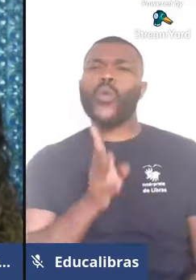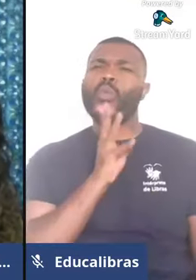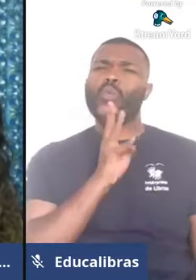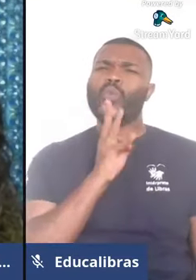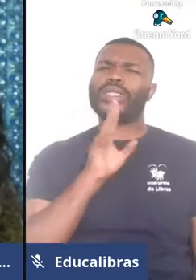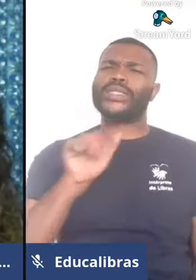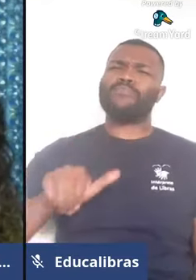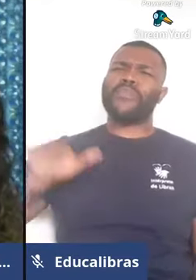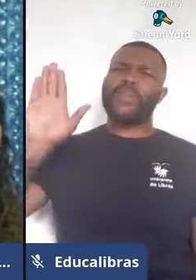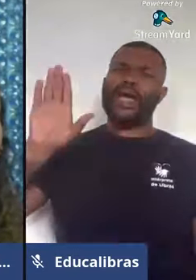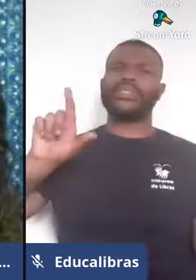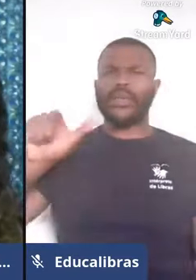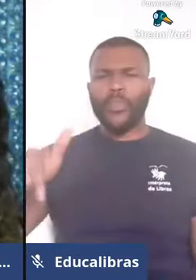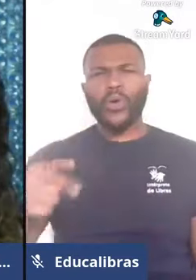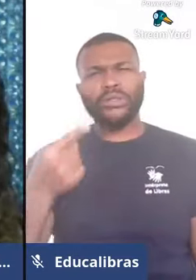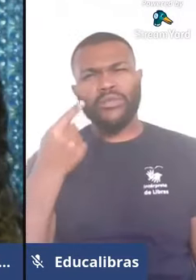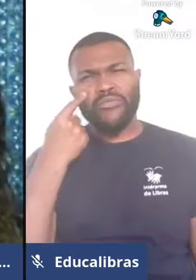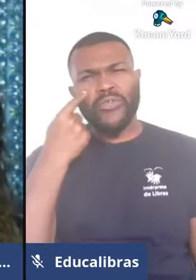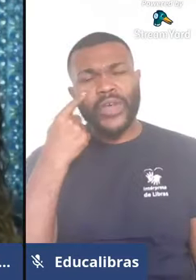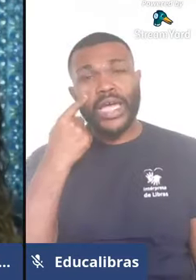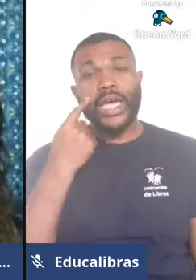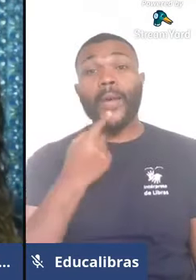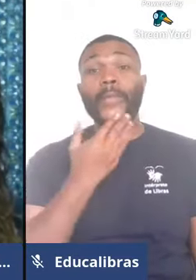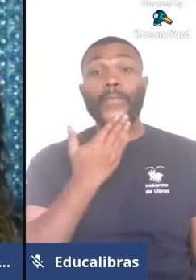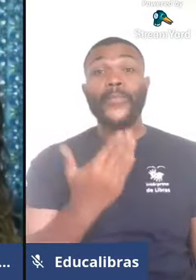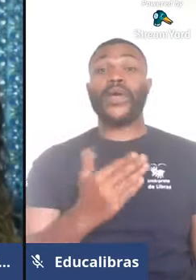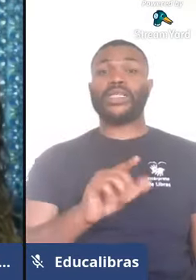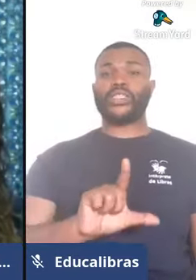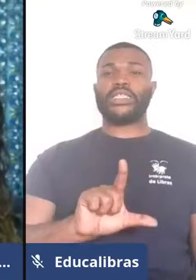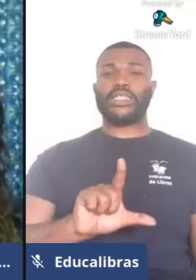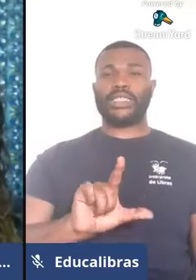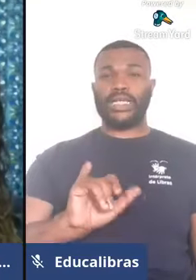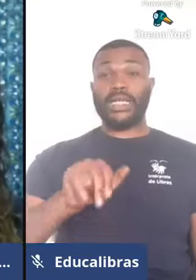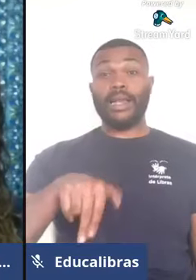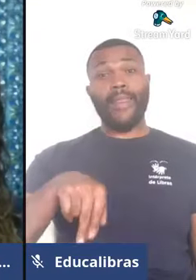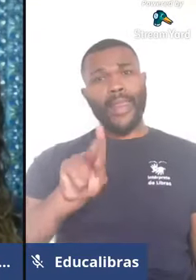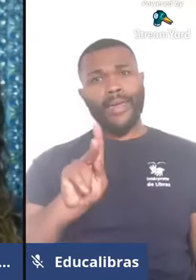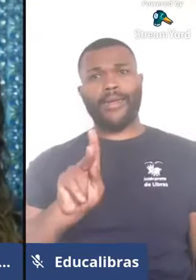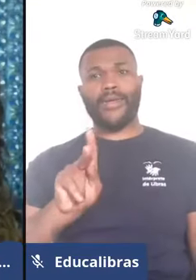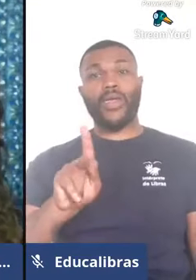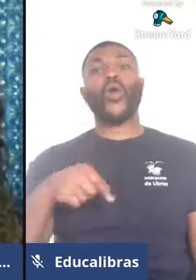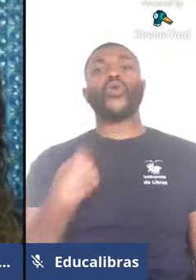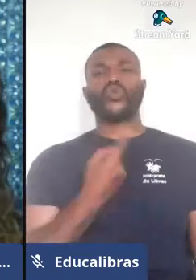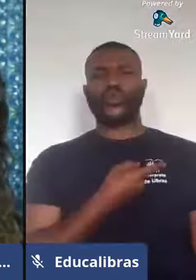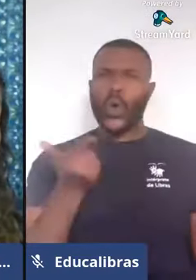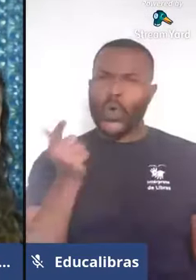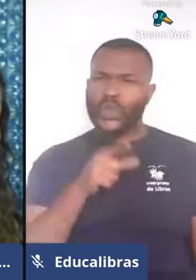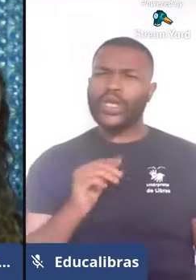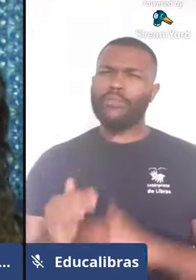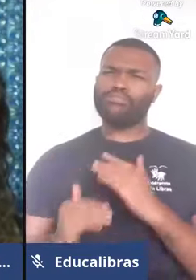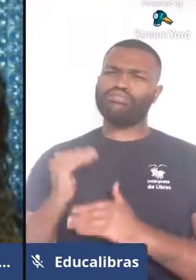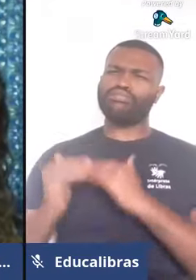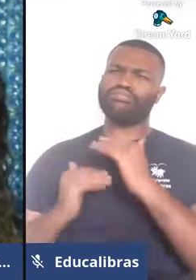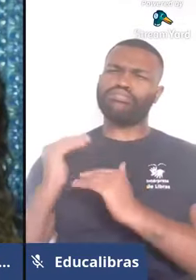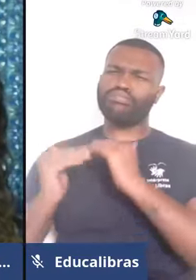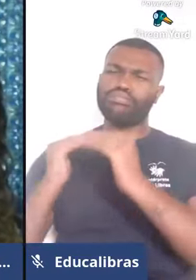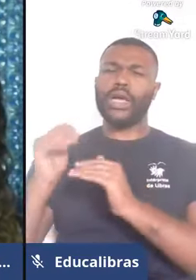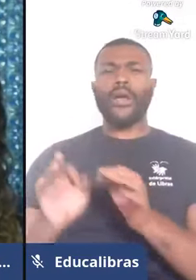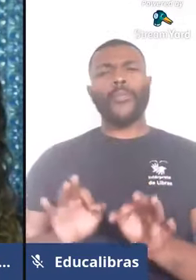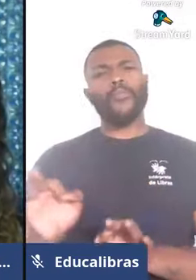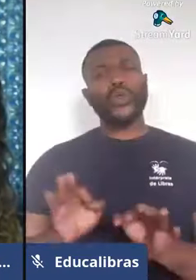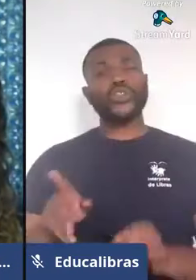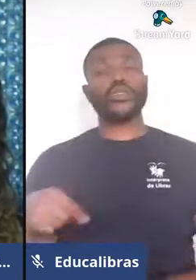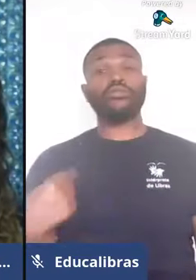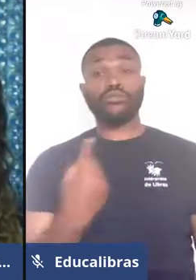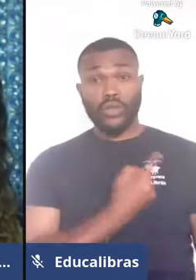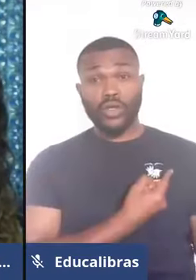vai lá, pede o link, a gente passa, enfim, mas foi uma das coisas também que a gente conseguiu desenvolver aí, também projeto nosso, foi feito